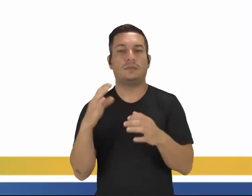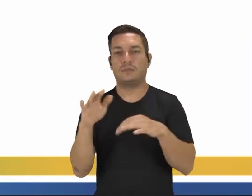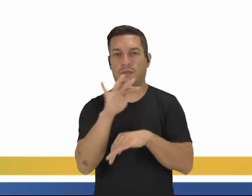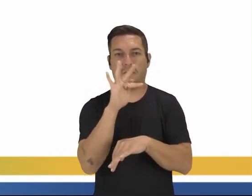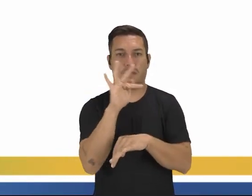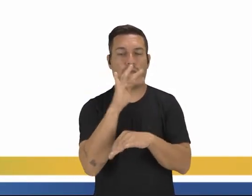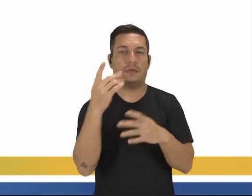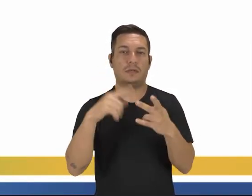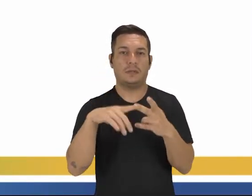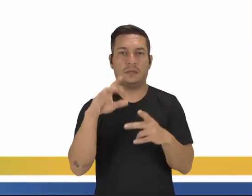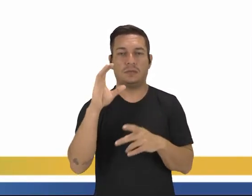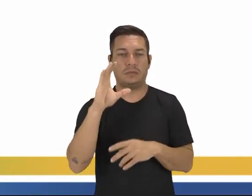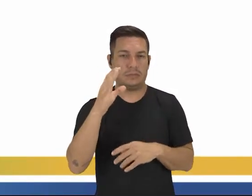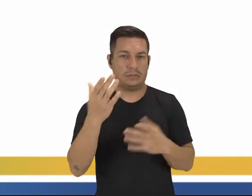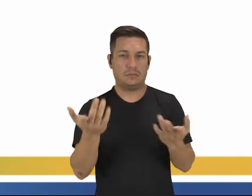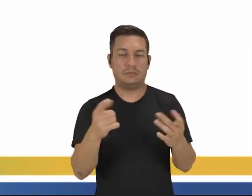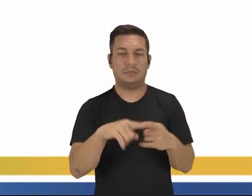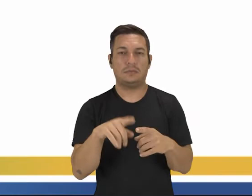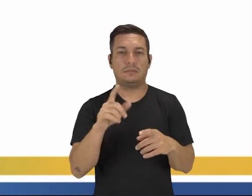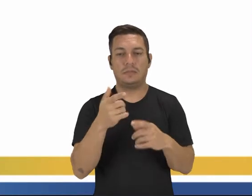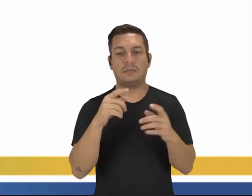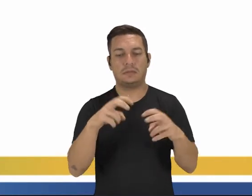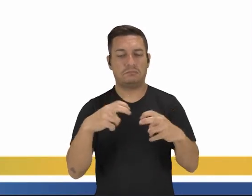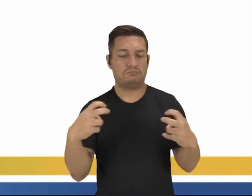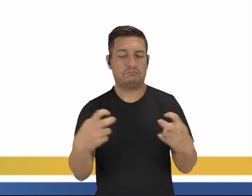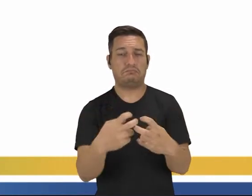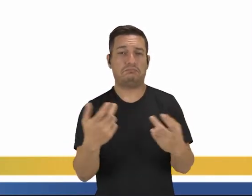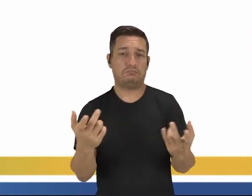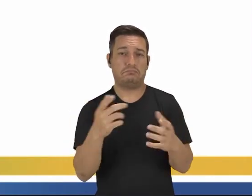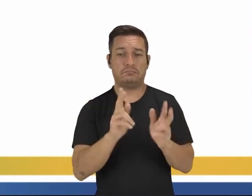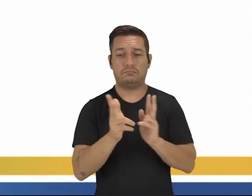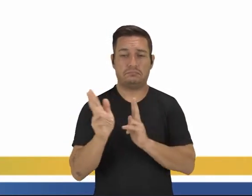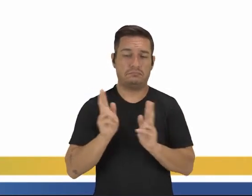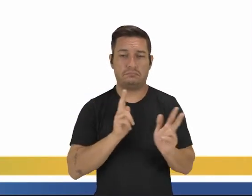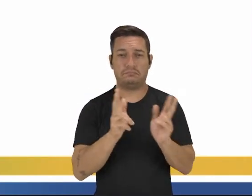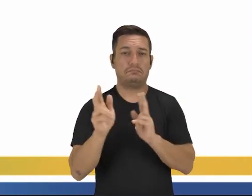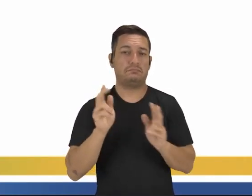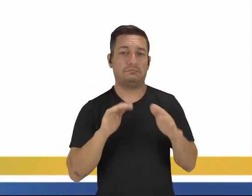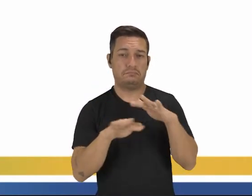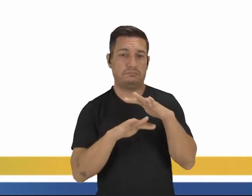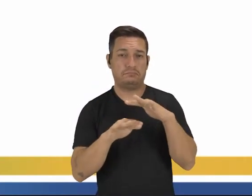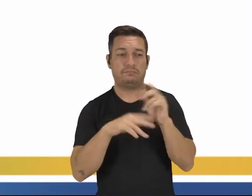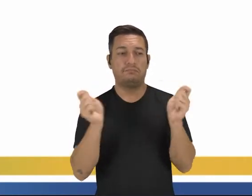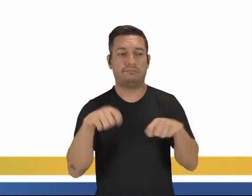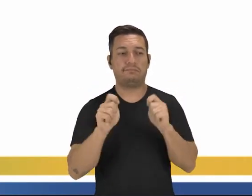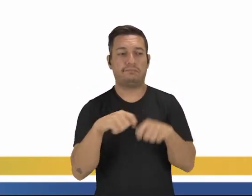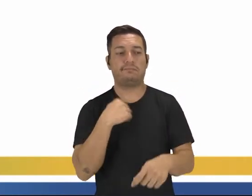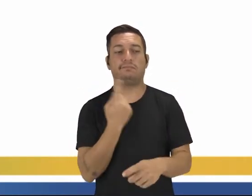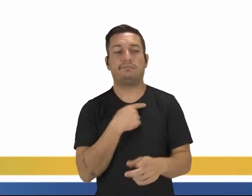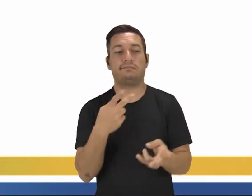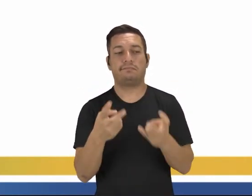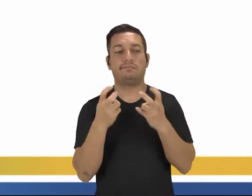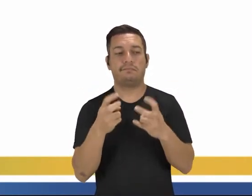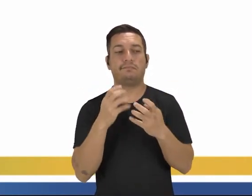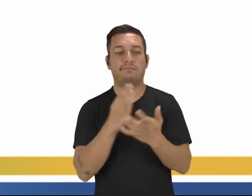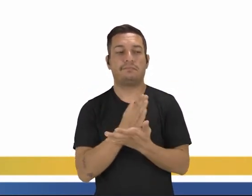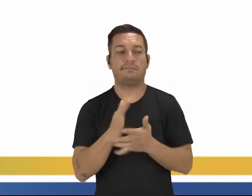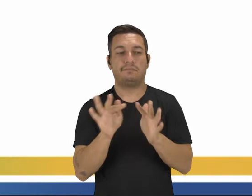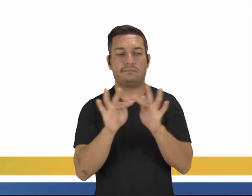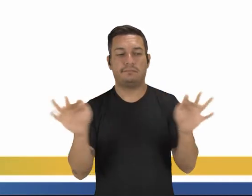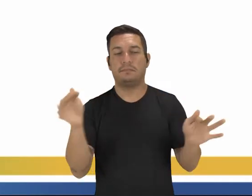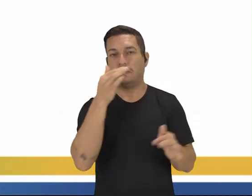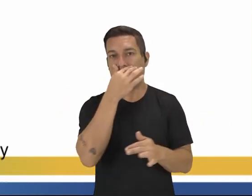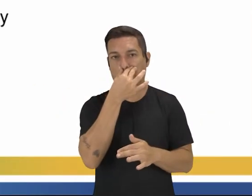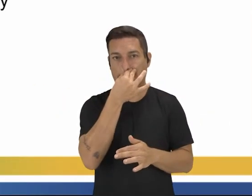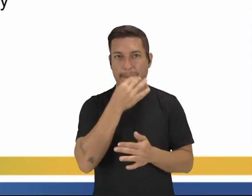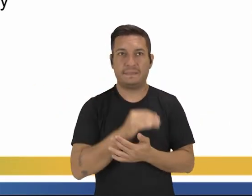formal, científico, mas já nas pequenas rodinhas, nas conversas mais informais, é possível que a gente se depare com alguns destes refrães.